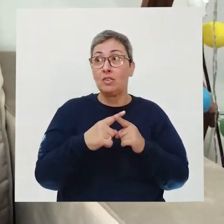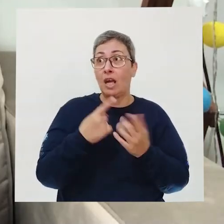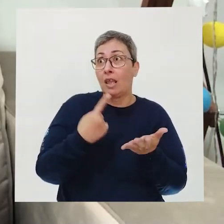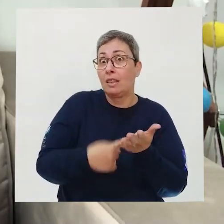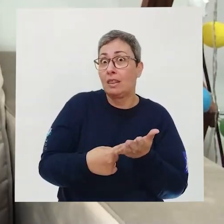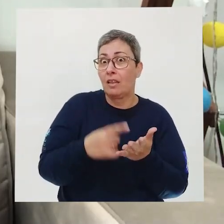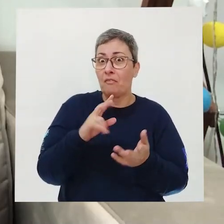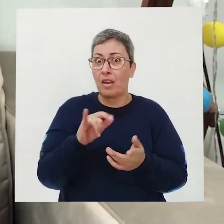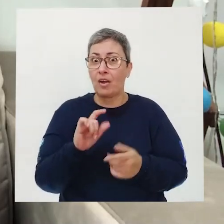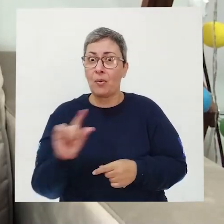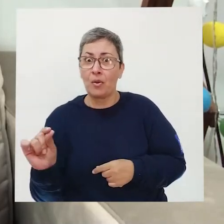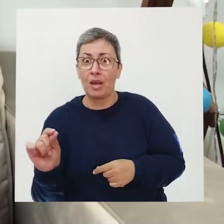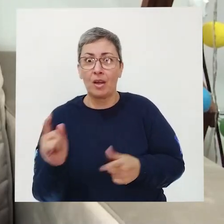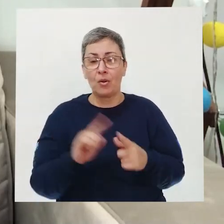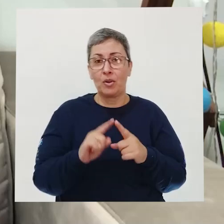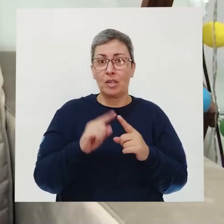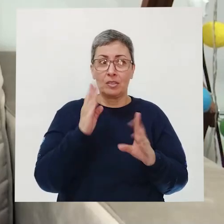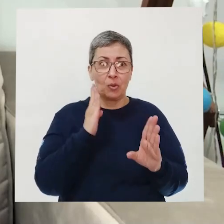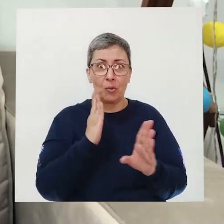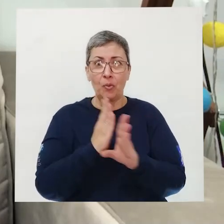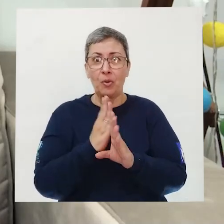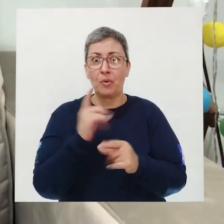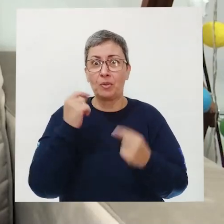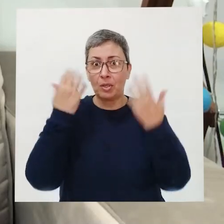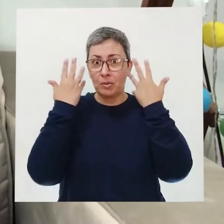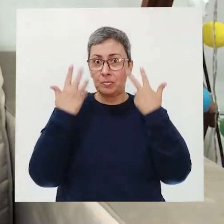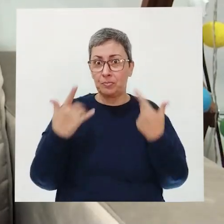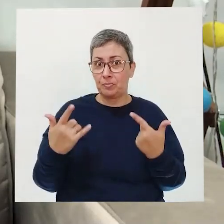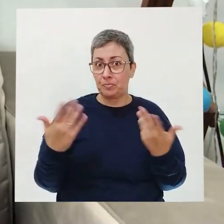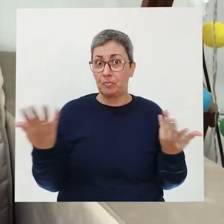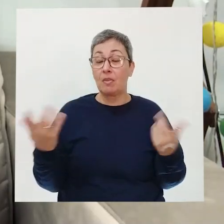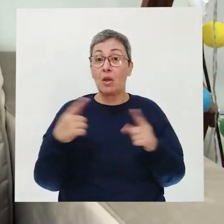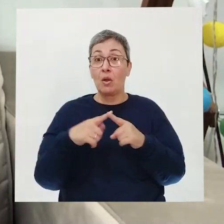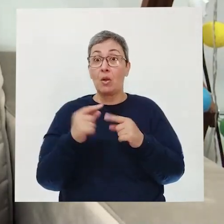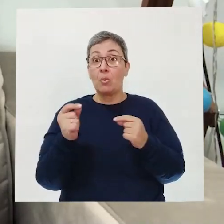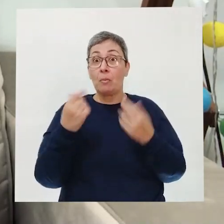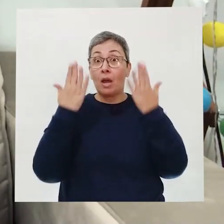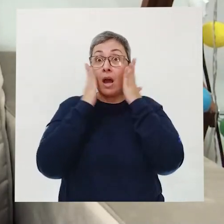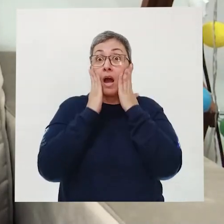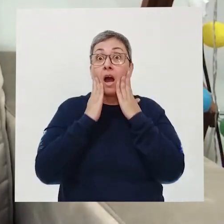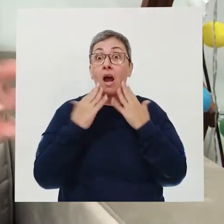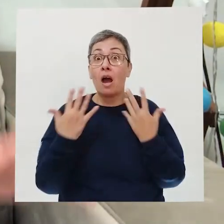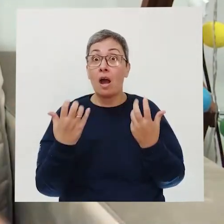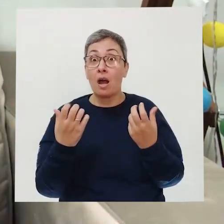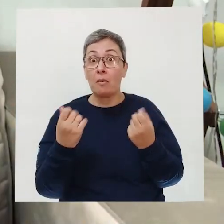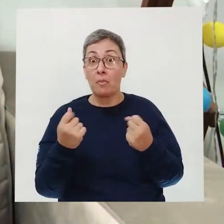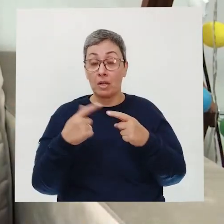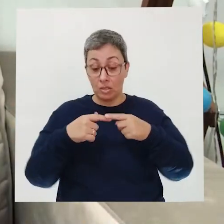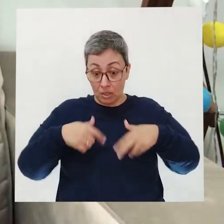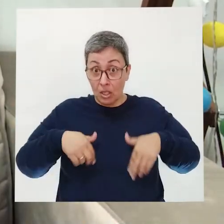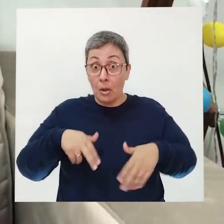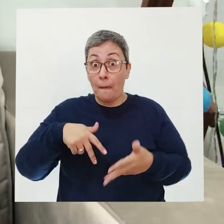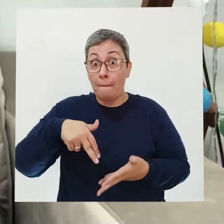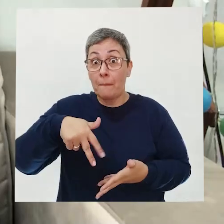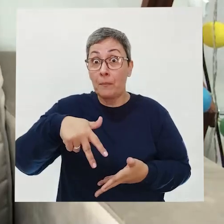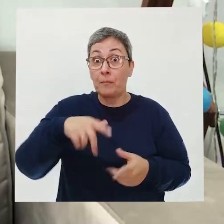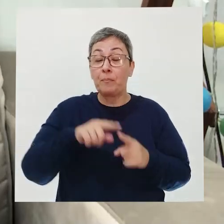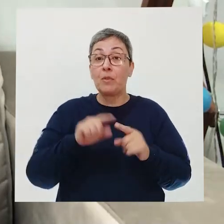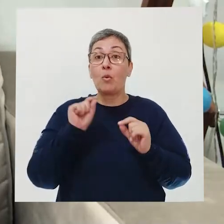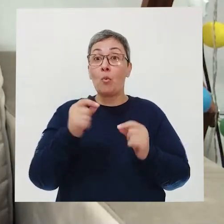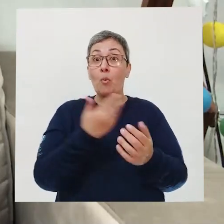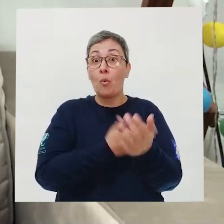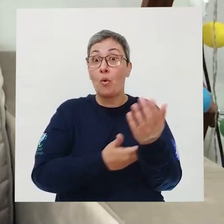quando se você se depara com um leão, né? E começa a ficar branco o rosto, manda sangue para as pernas. O